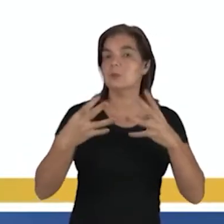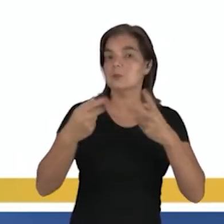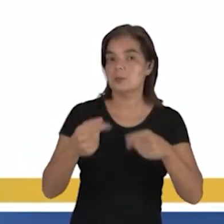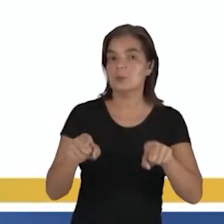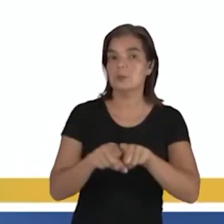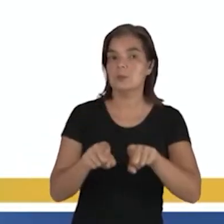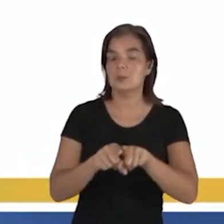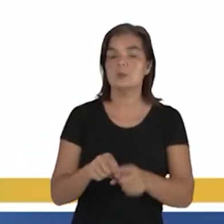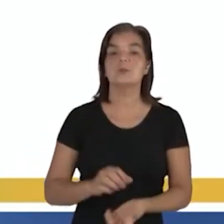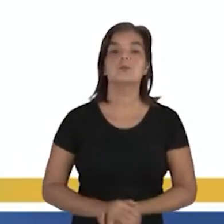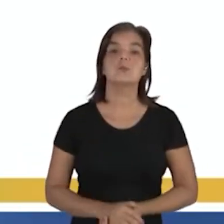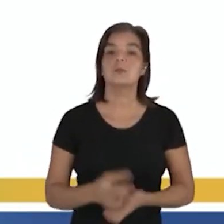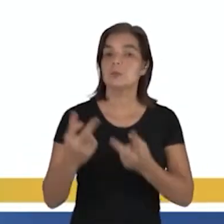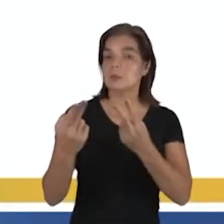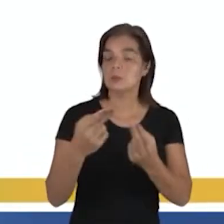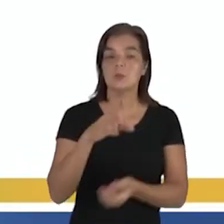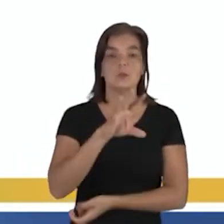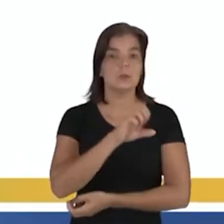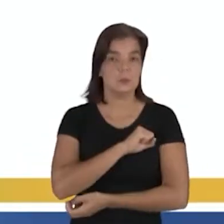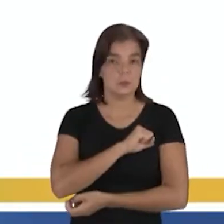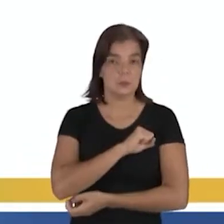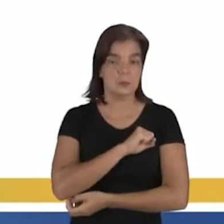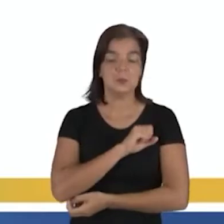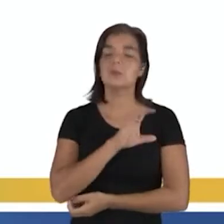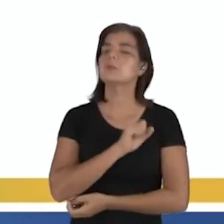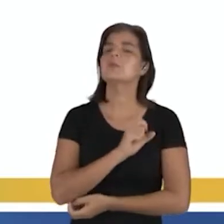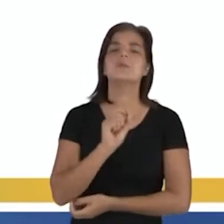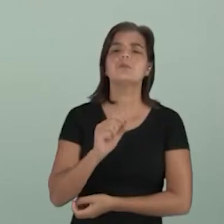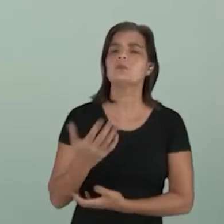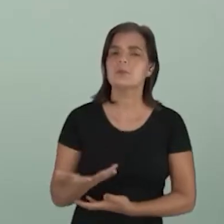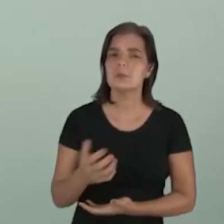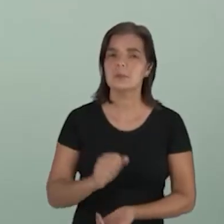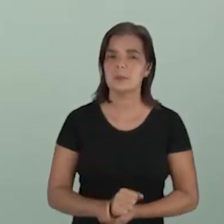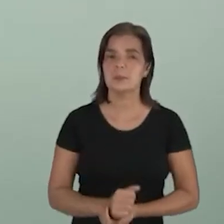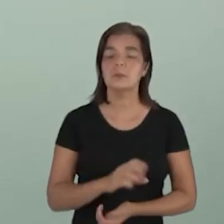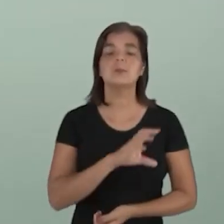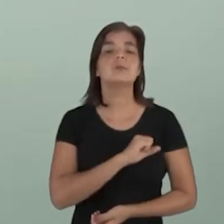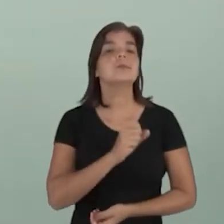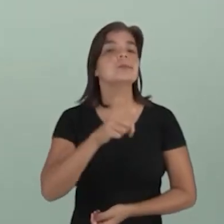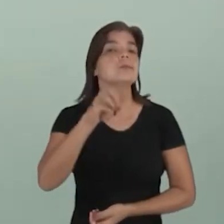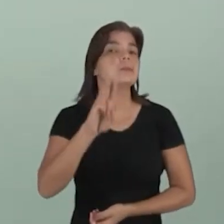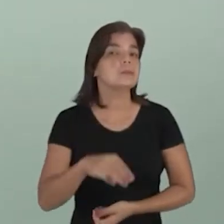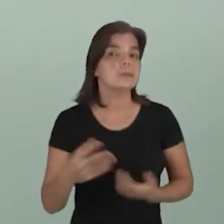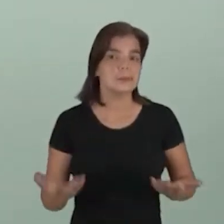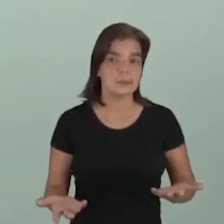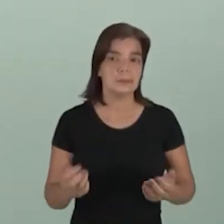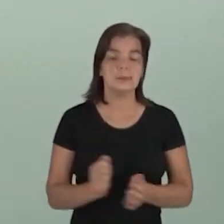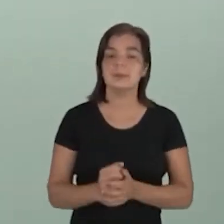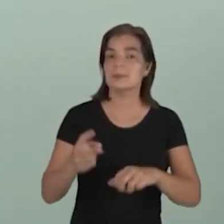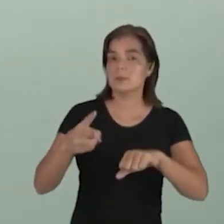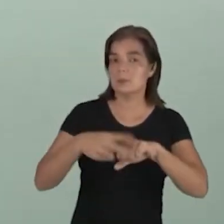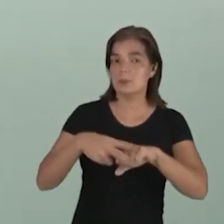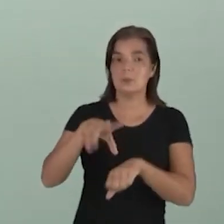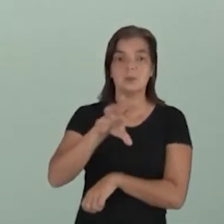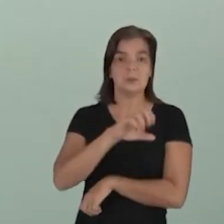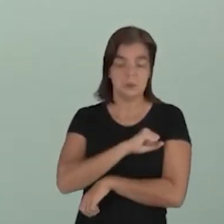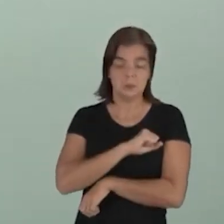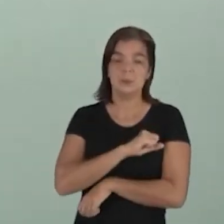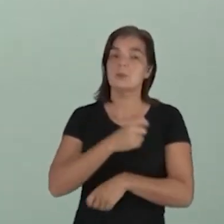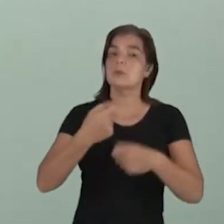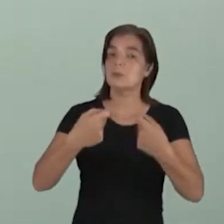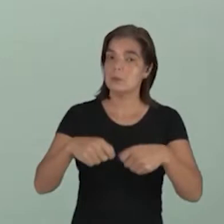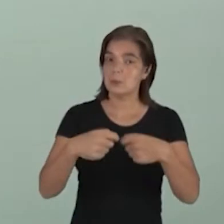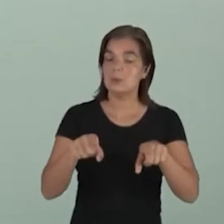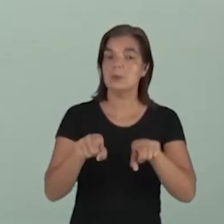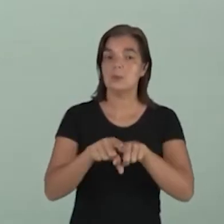completo. É como amar. Eu amo. Ama o quê? Ama quem? Então, o verbo amar, ele exige que